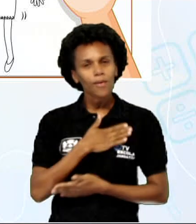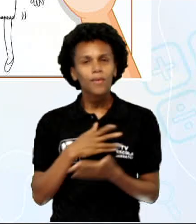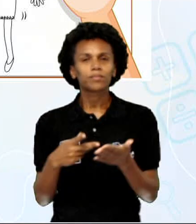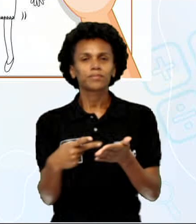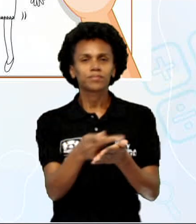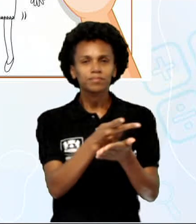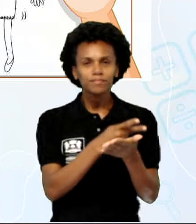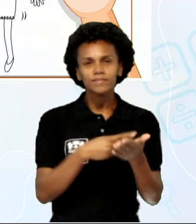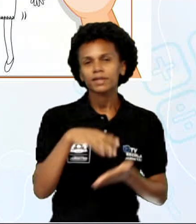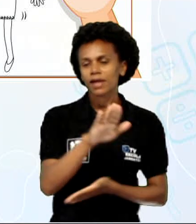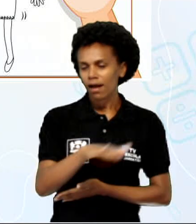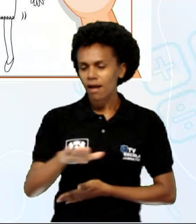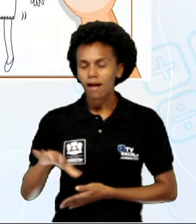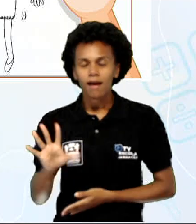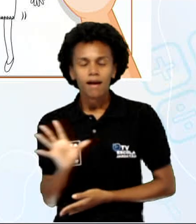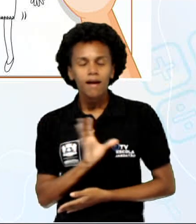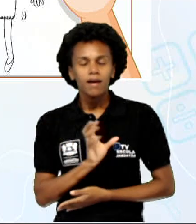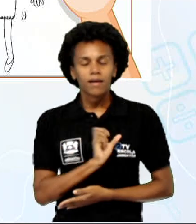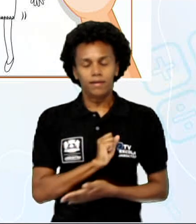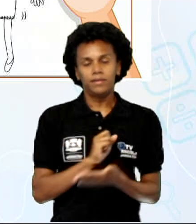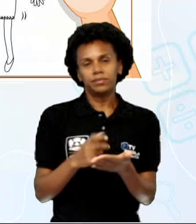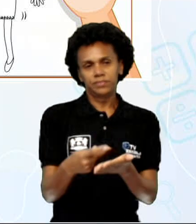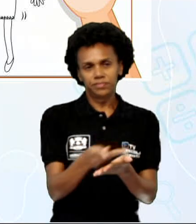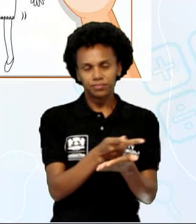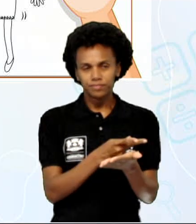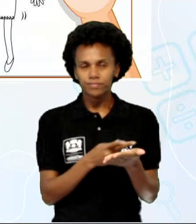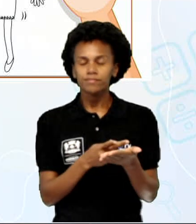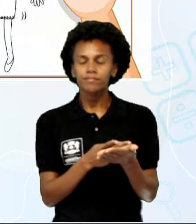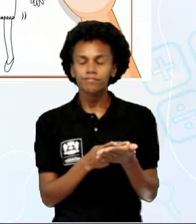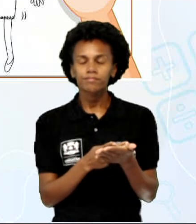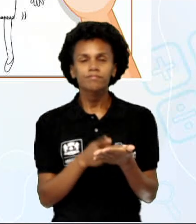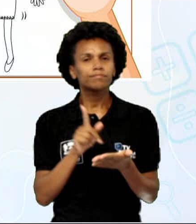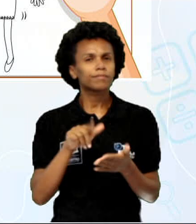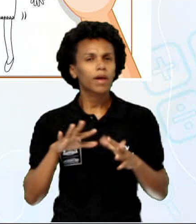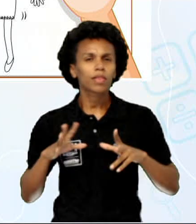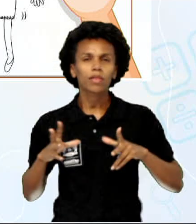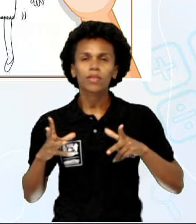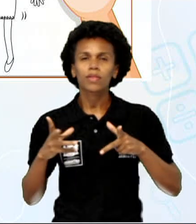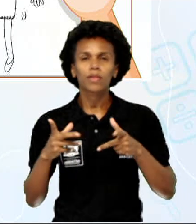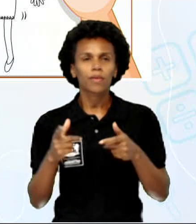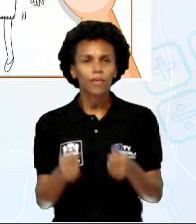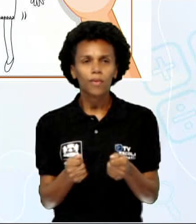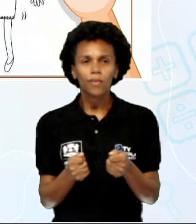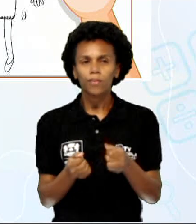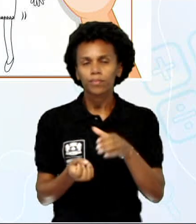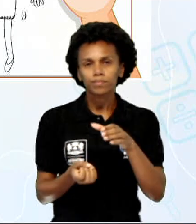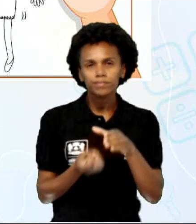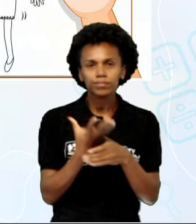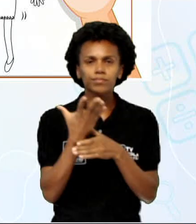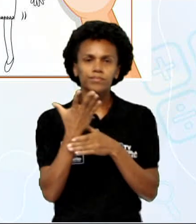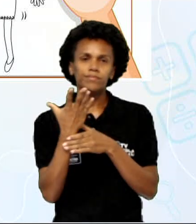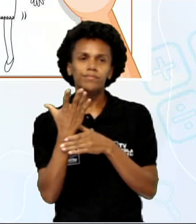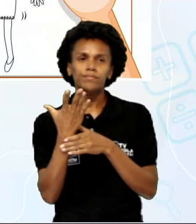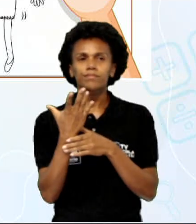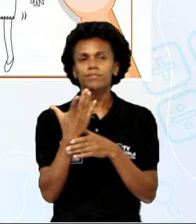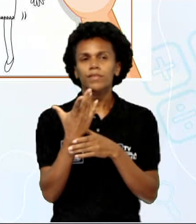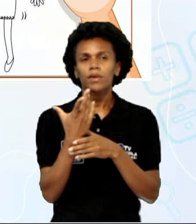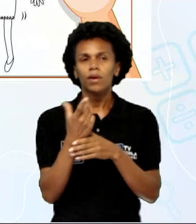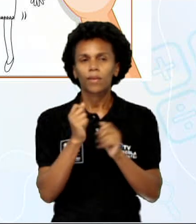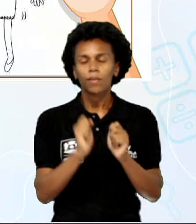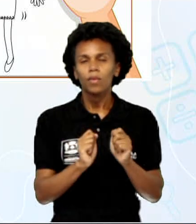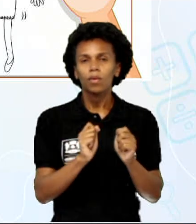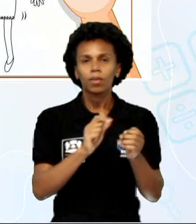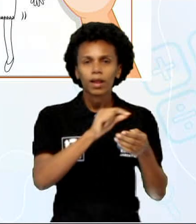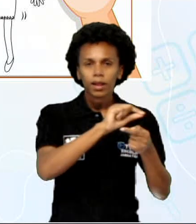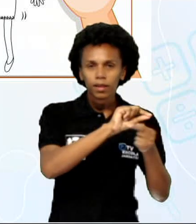desenhar. Então, o desenho é toda a produção e representação artística de obras formadas por linhas, pontos, de